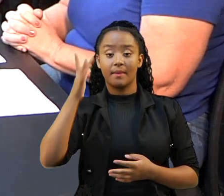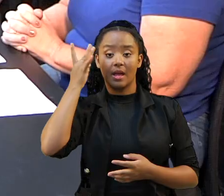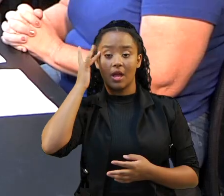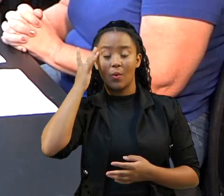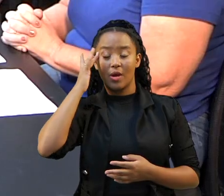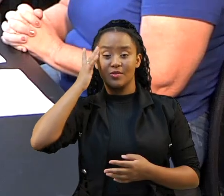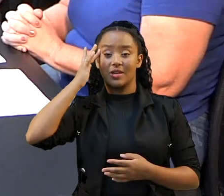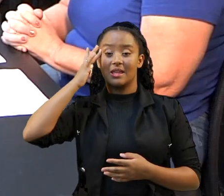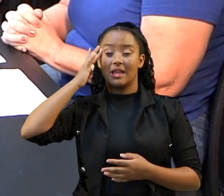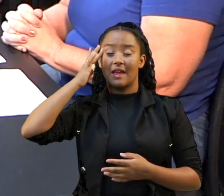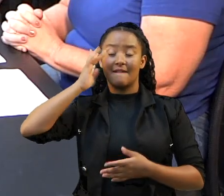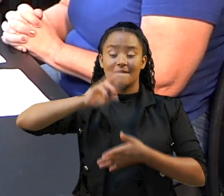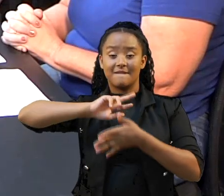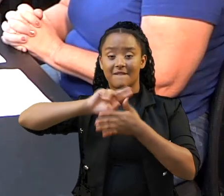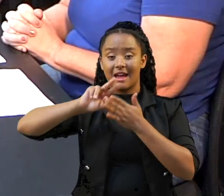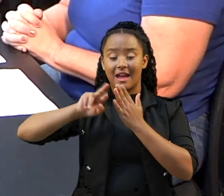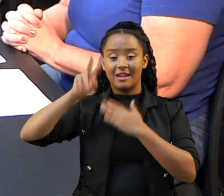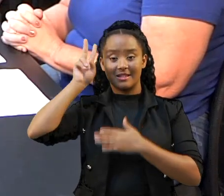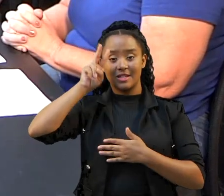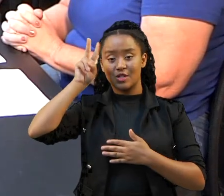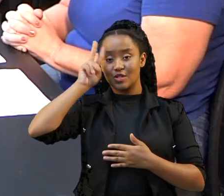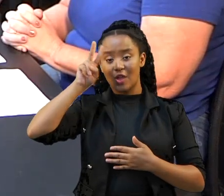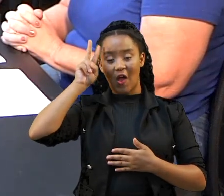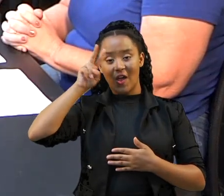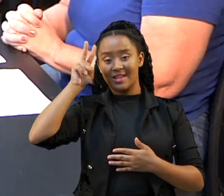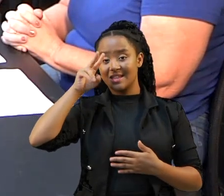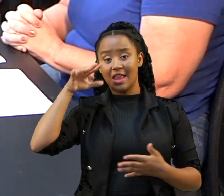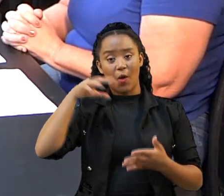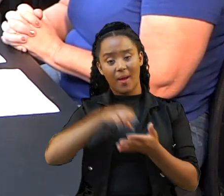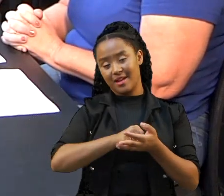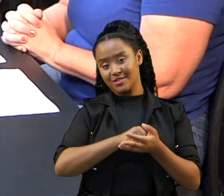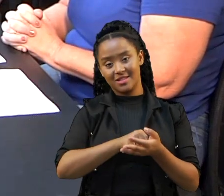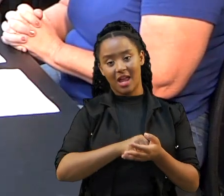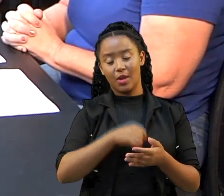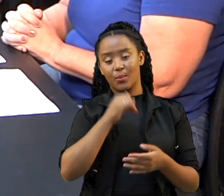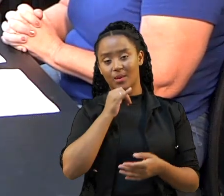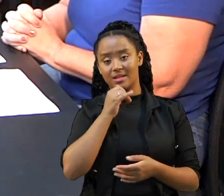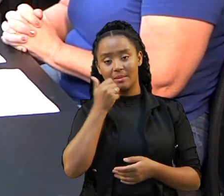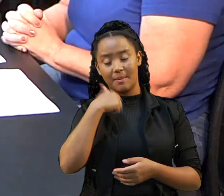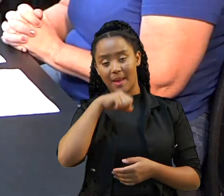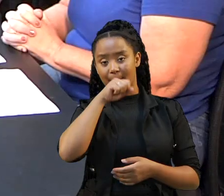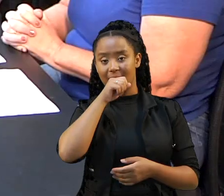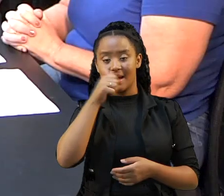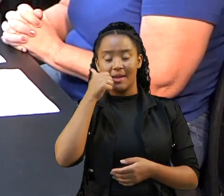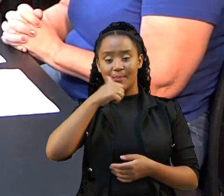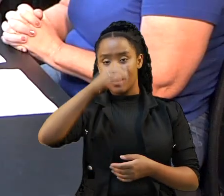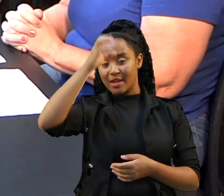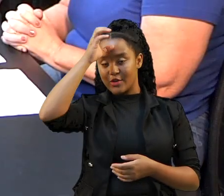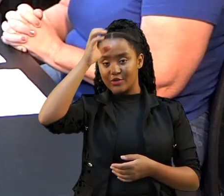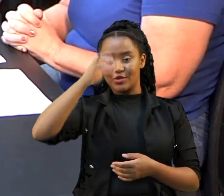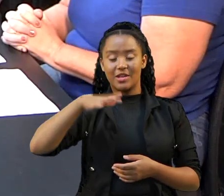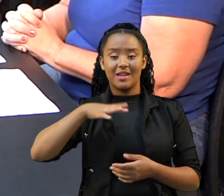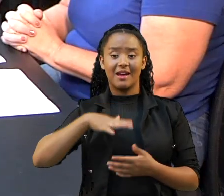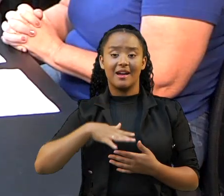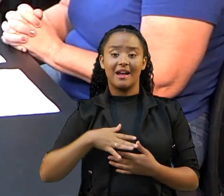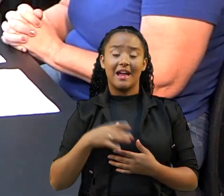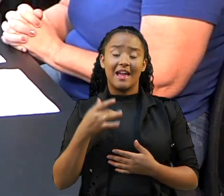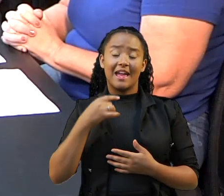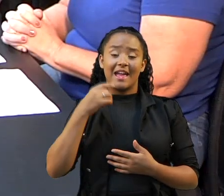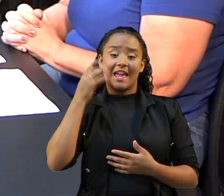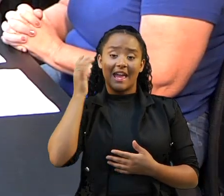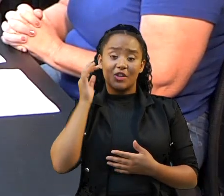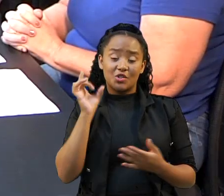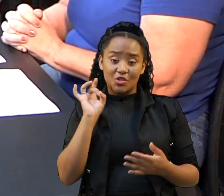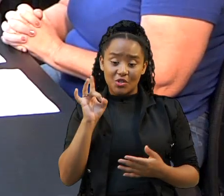eu acho que muita coisa não é documentada, sabe? Igual o caso delas, ninguém sabe desse caso delas. Eu só sei porque agora eu estou trabalhando com isso e eu